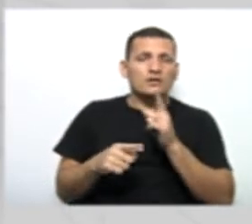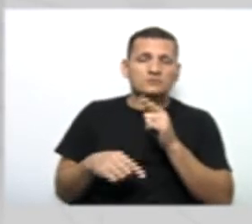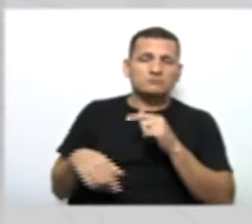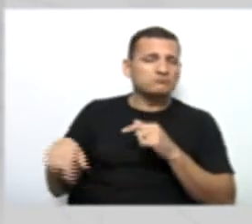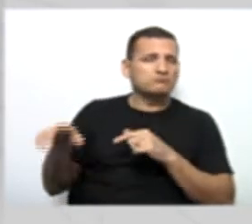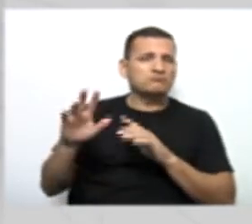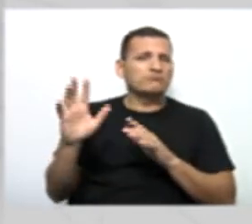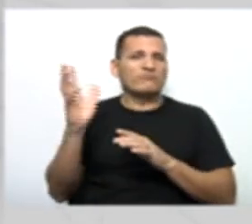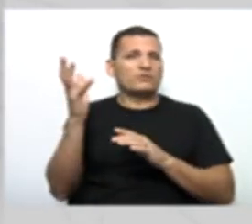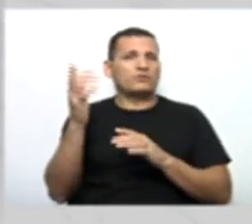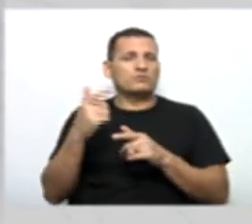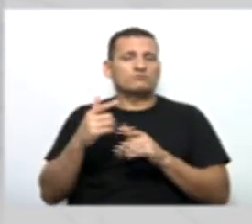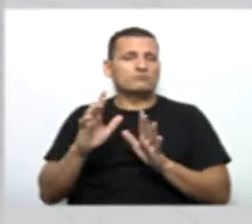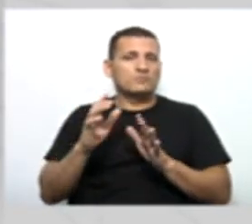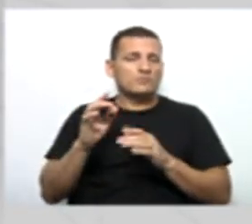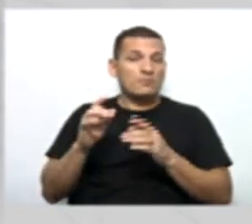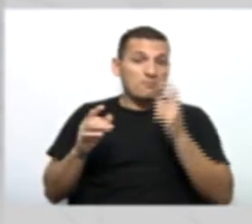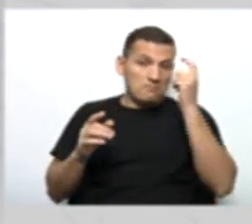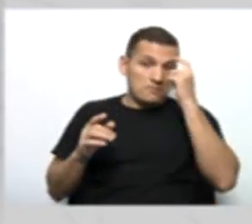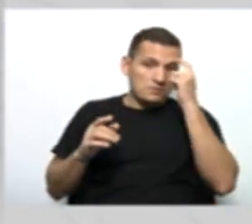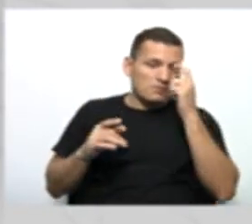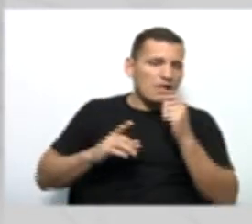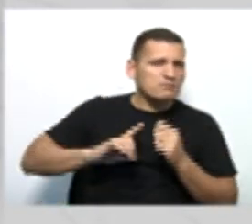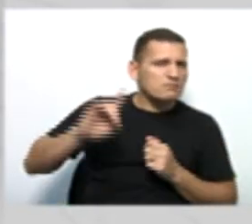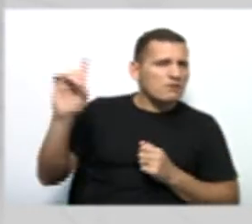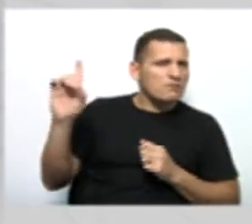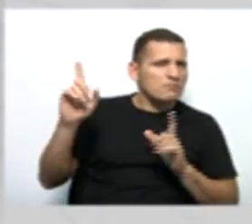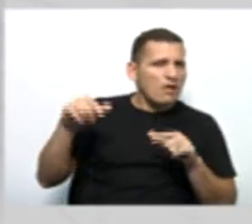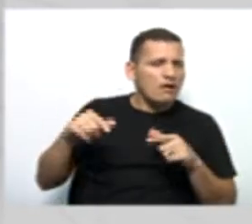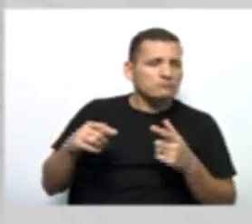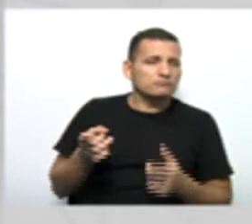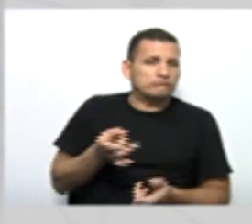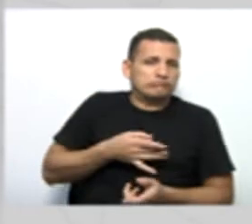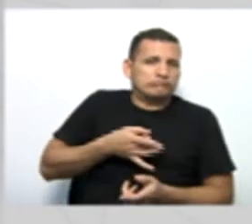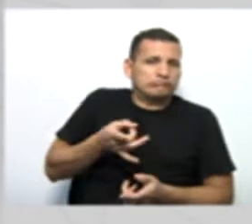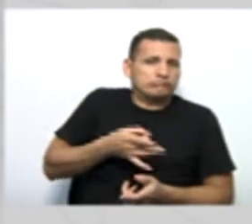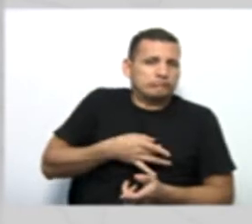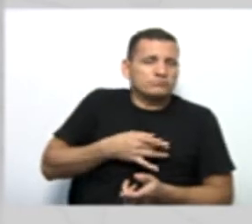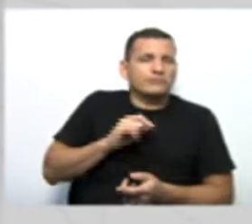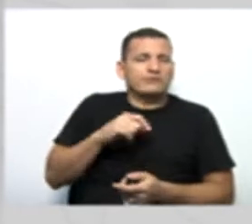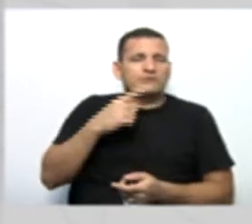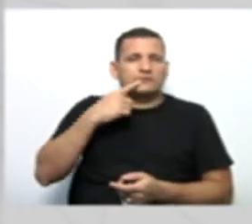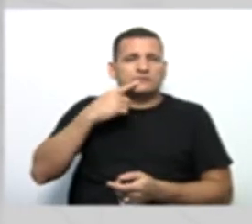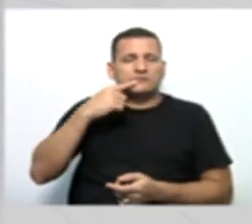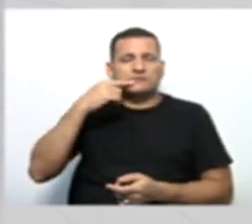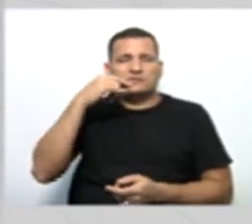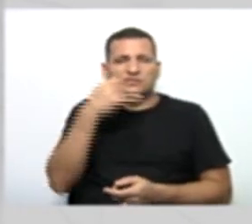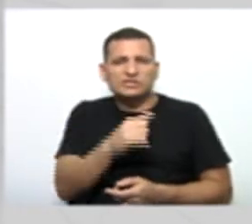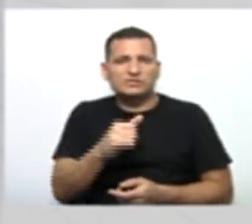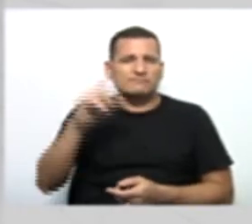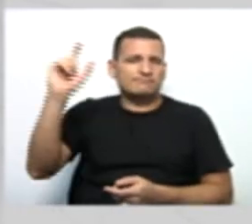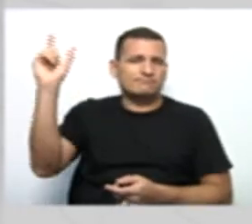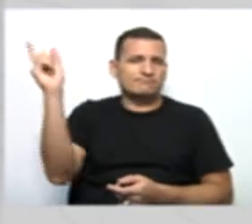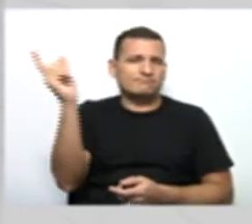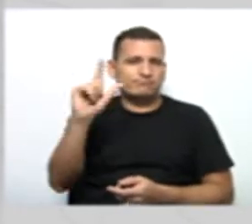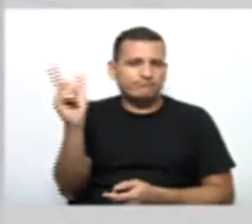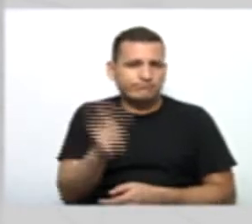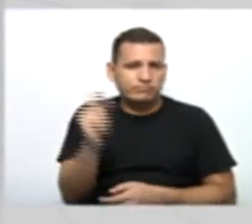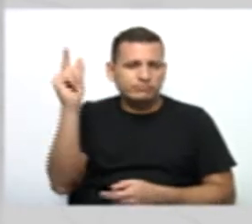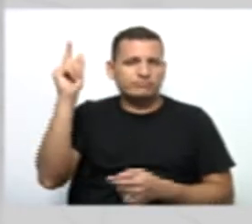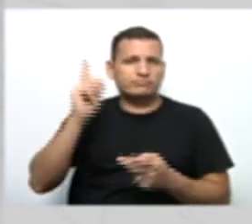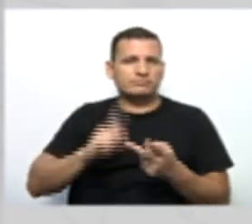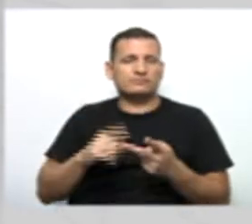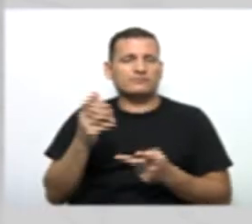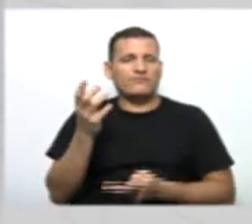como sinais de Deus, e ele tinha medo deles. Por exemplo, o homem tinha medo dos trovões, tinha medo do